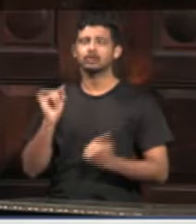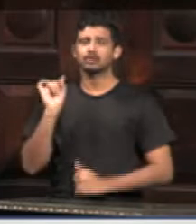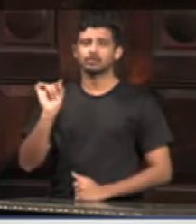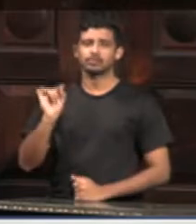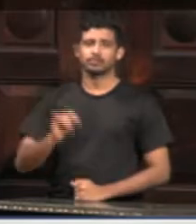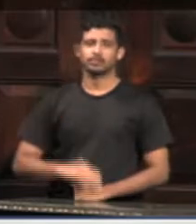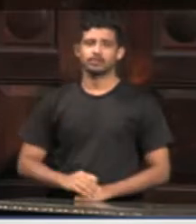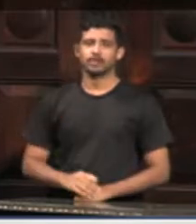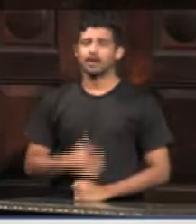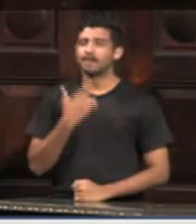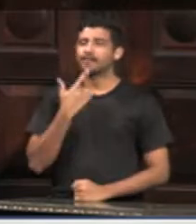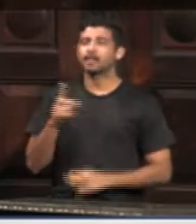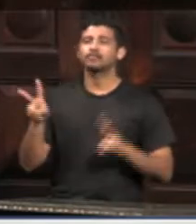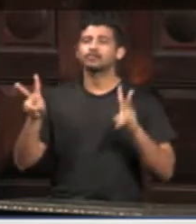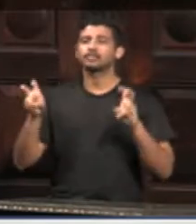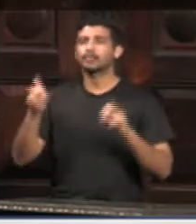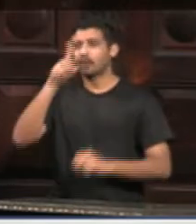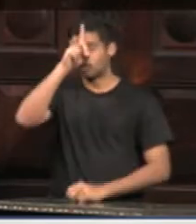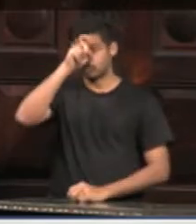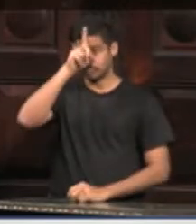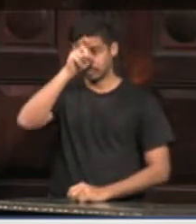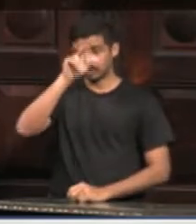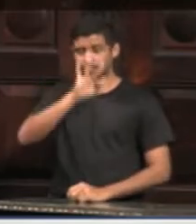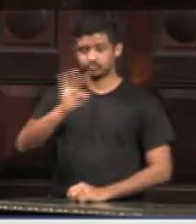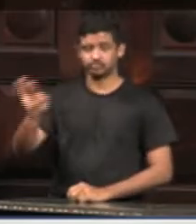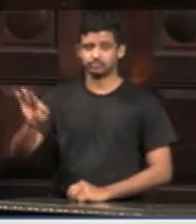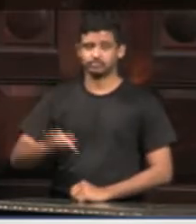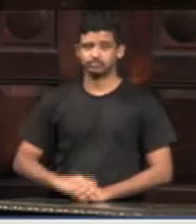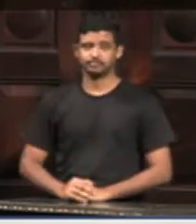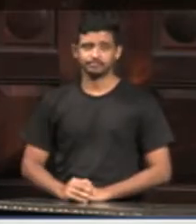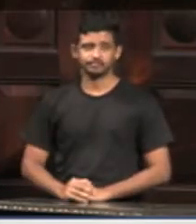dos hospitais federais